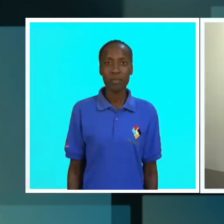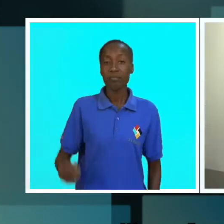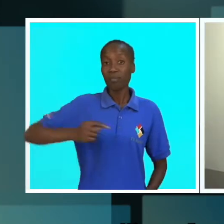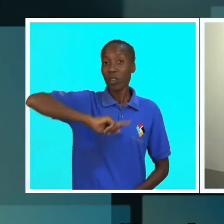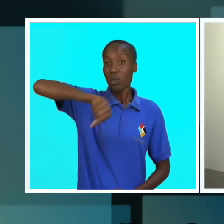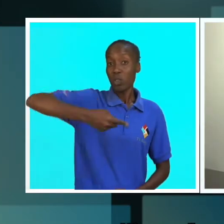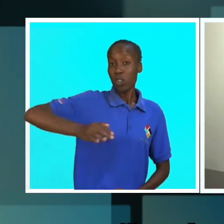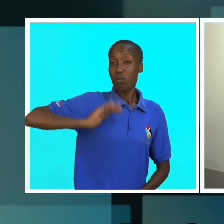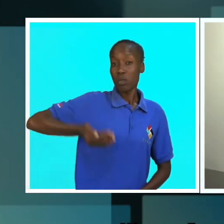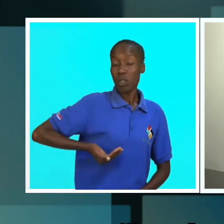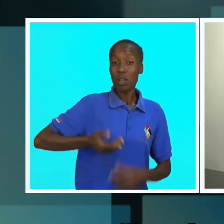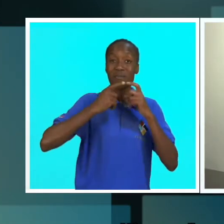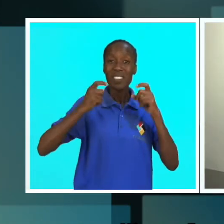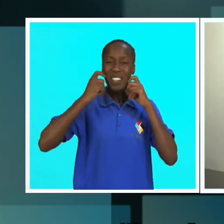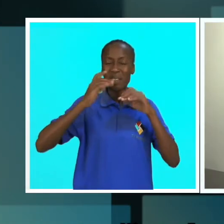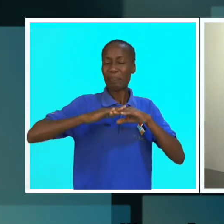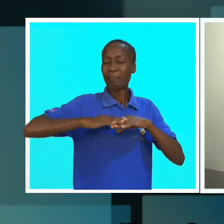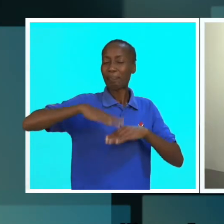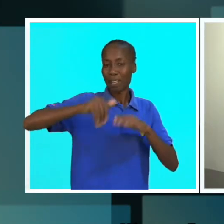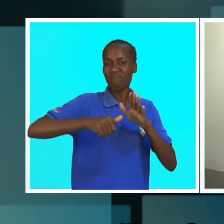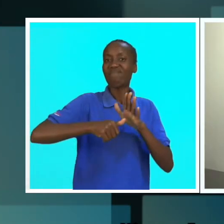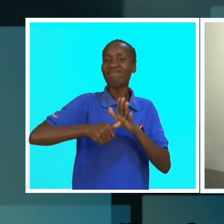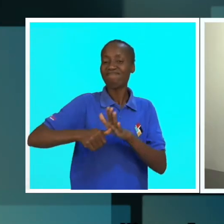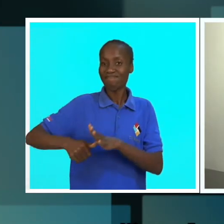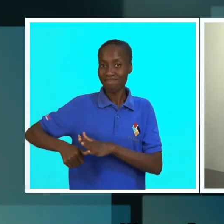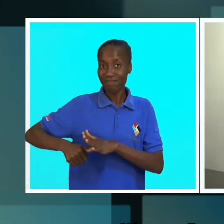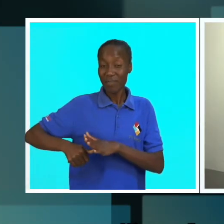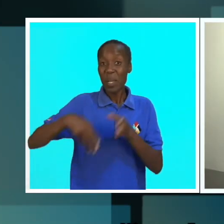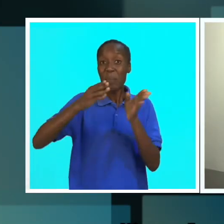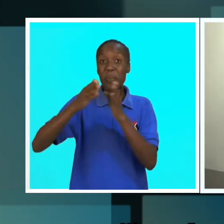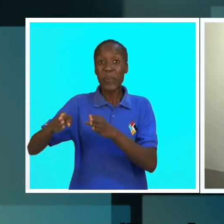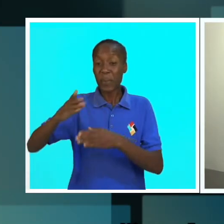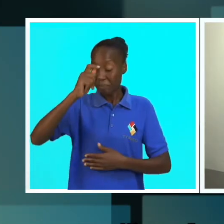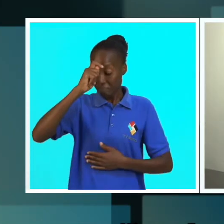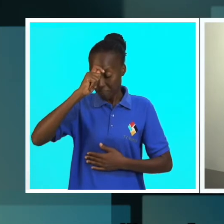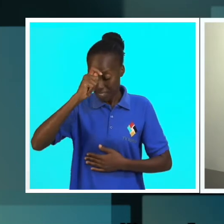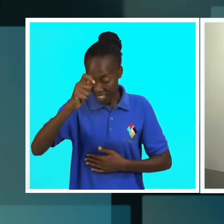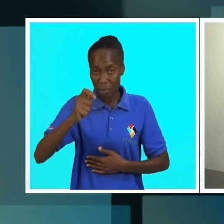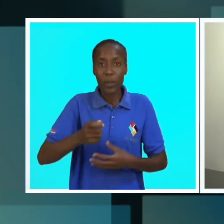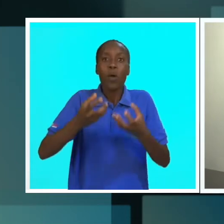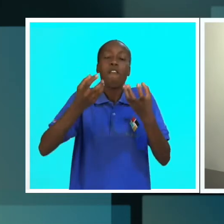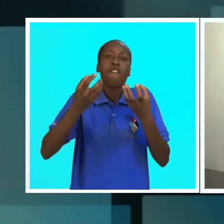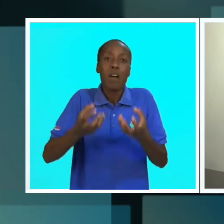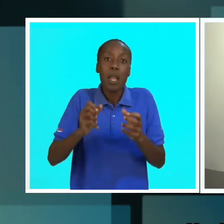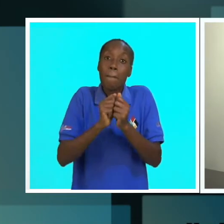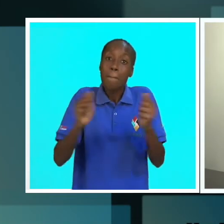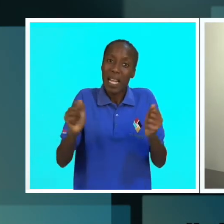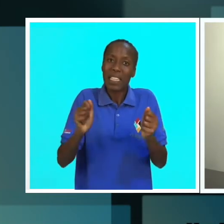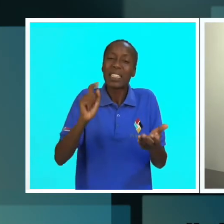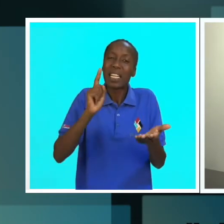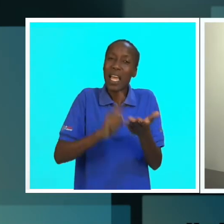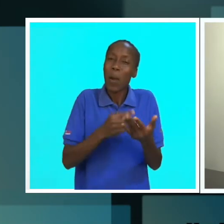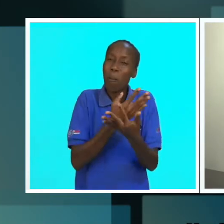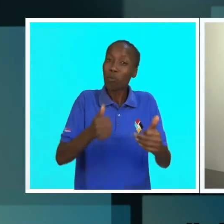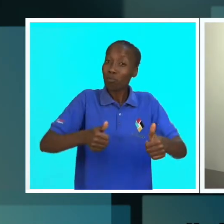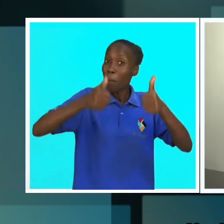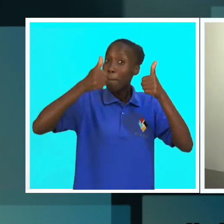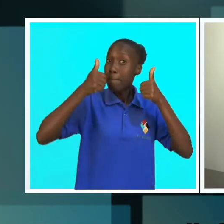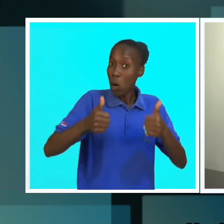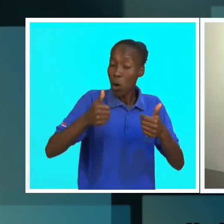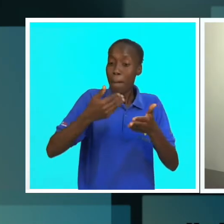Nós, mulheres moçambicanas, somos muito hostilizadas. Não nos dão o devido valor. Mas é muito bom, porque